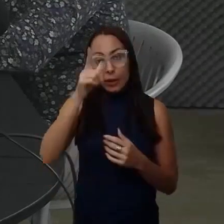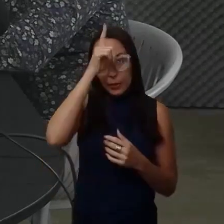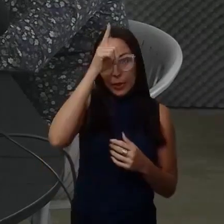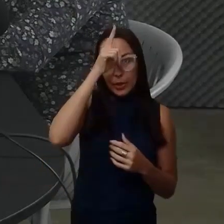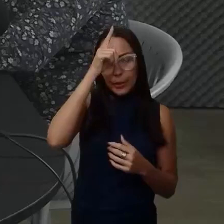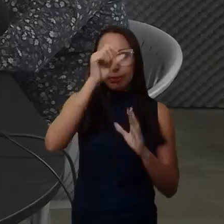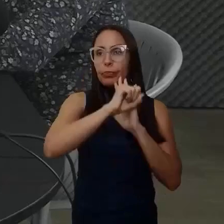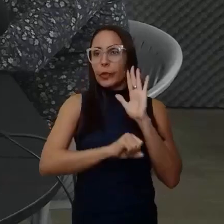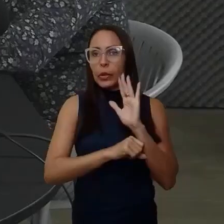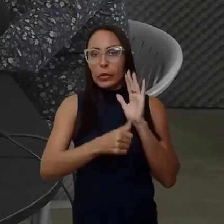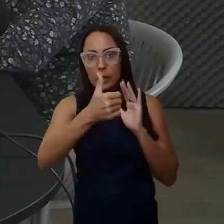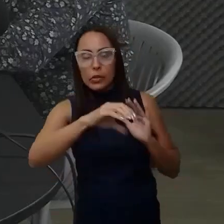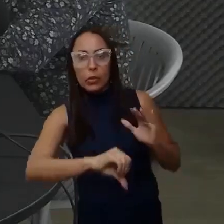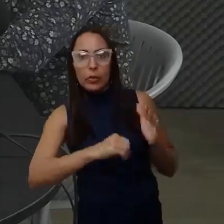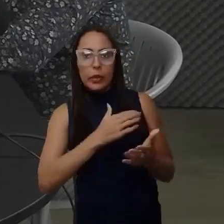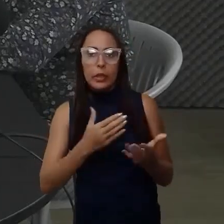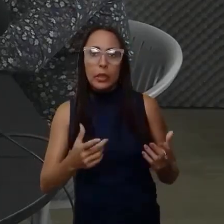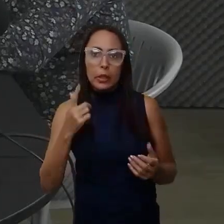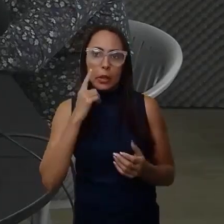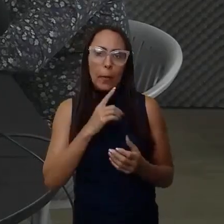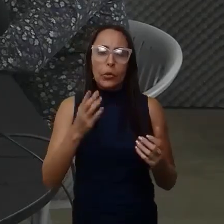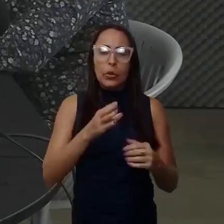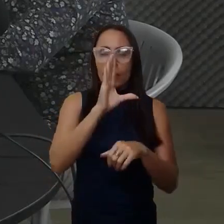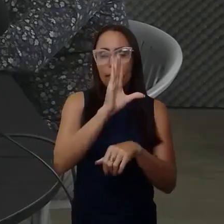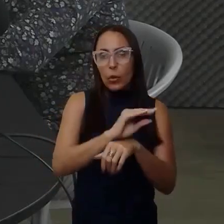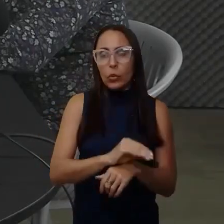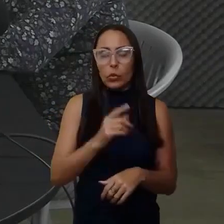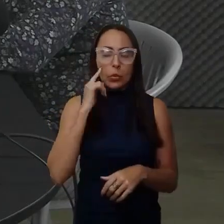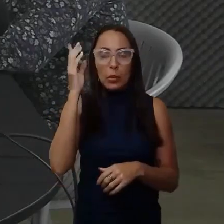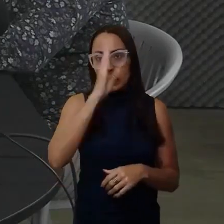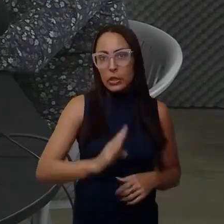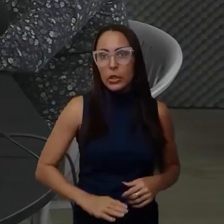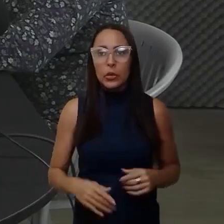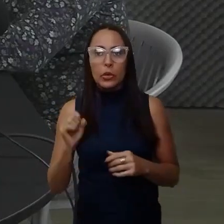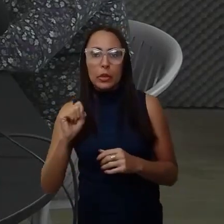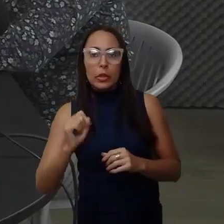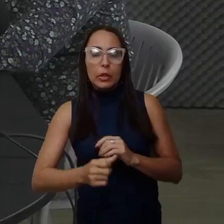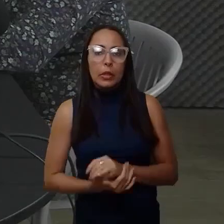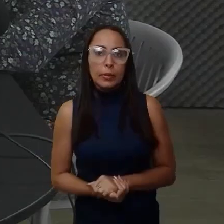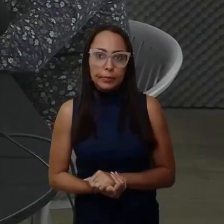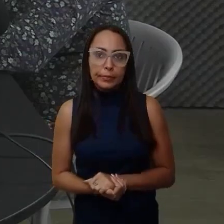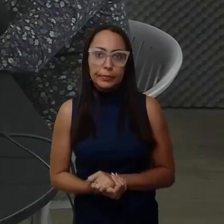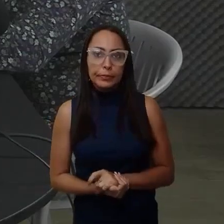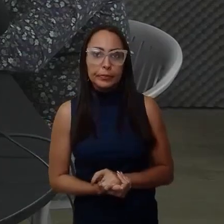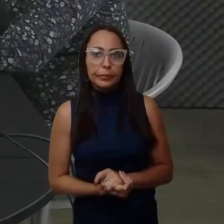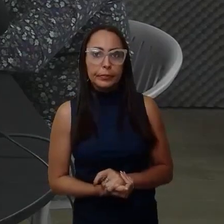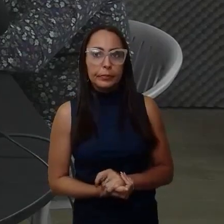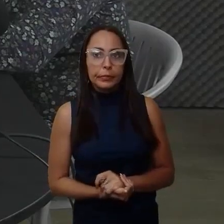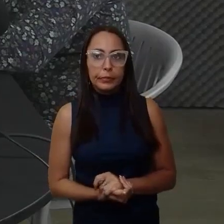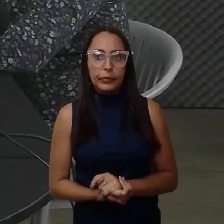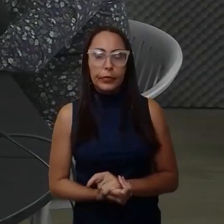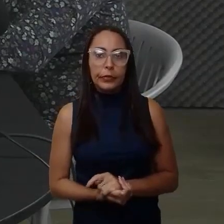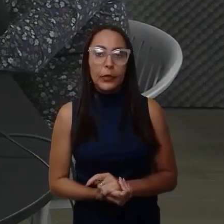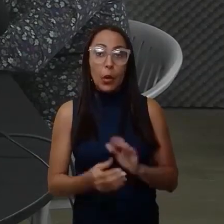século XIX. Então, assim, tem muita foto do Brasil do século XIX produzido que estão, assim,